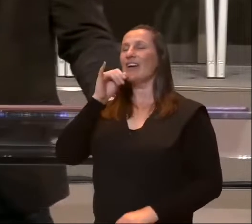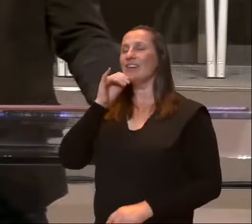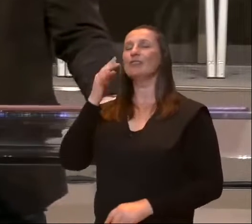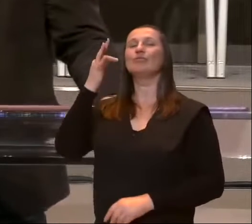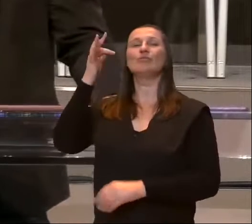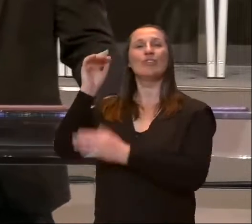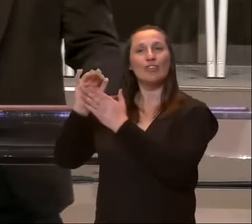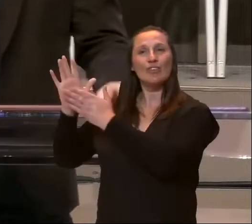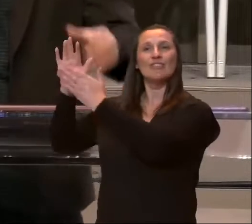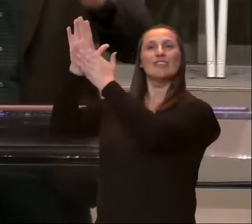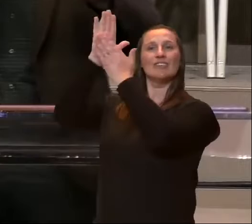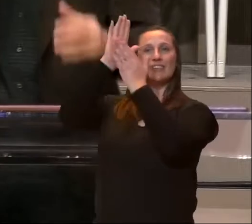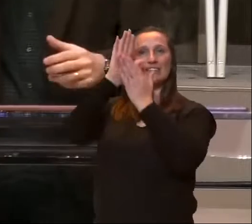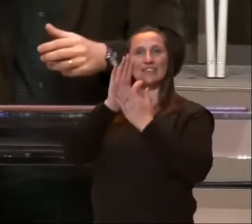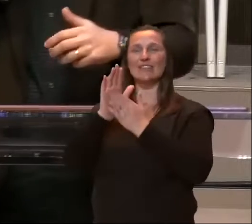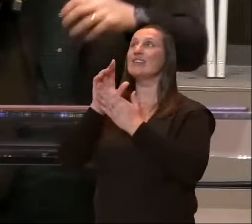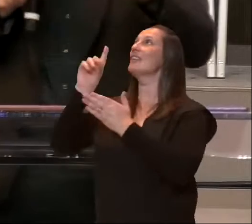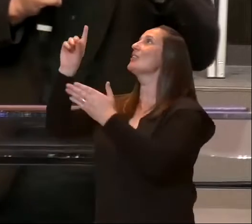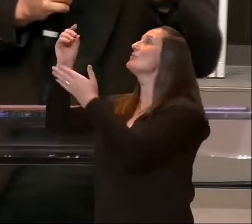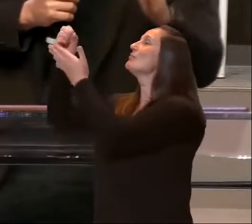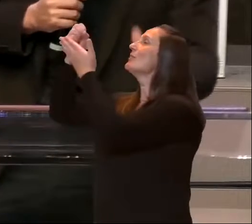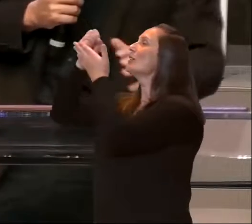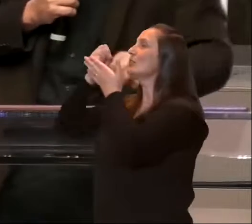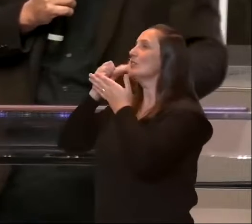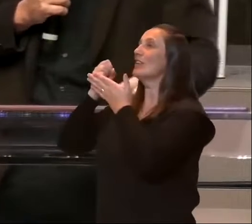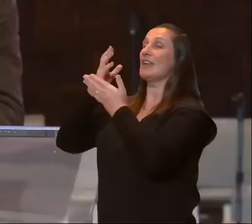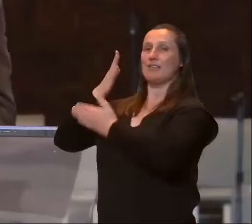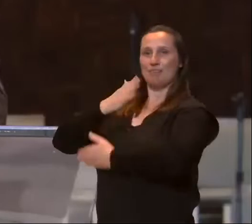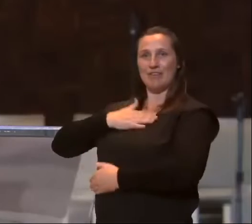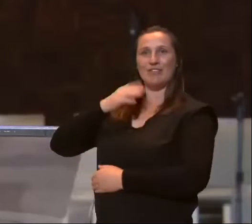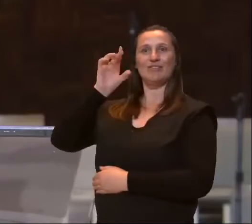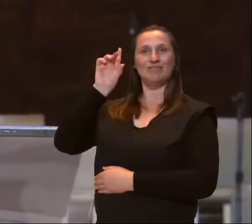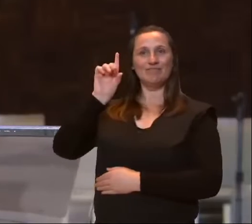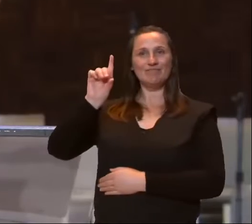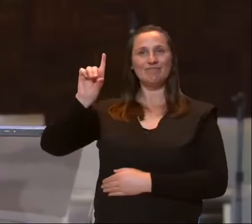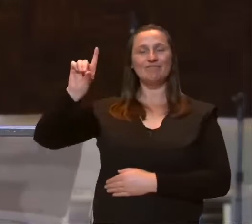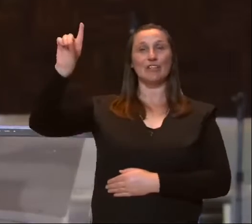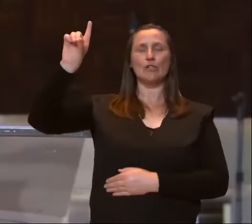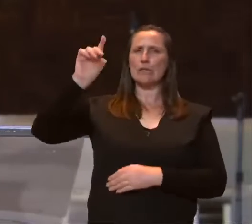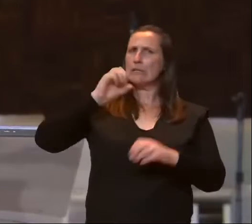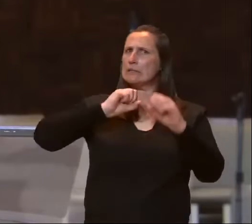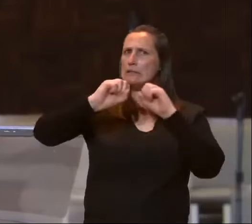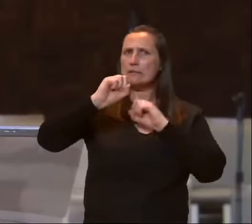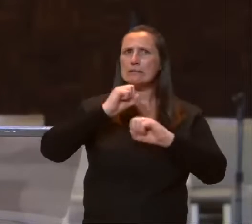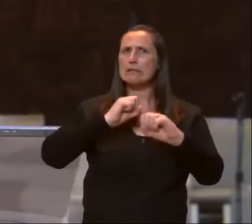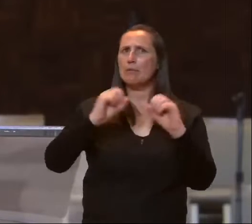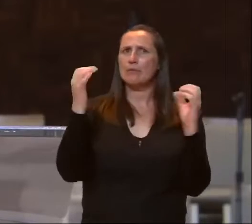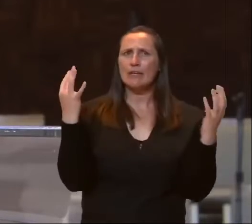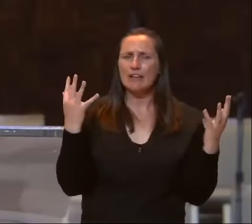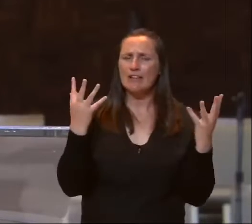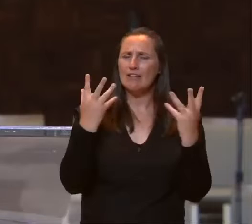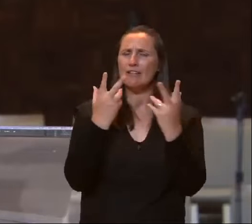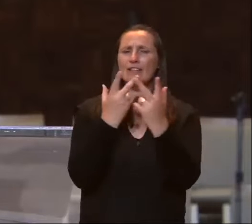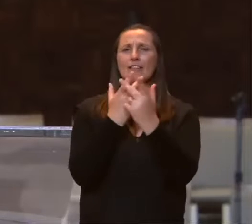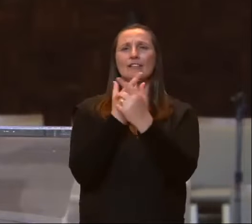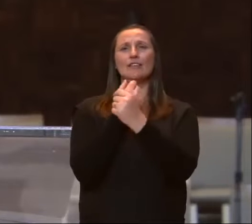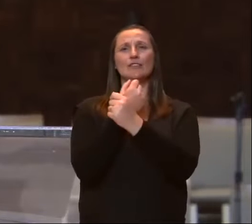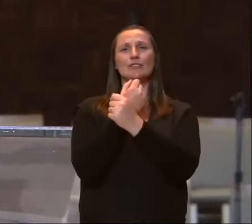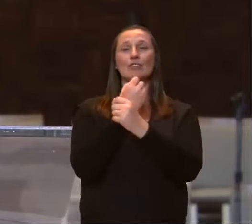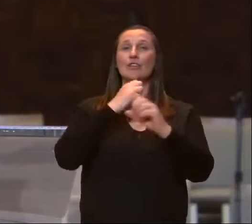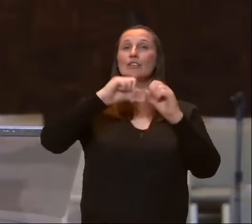meu auxílio e Deus meu. Esse salmo é lindo. E ele